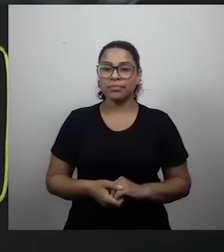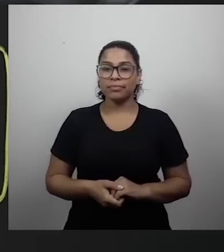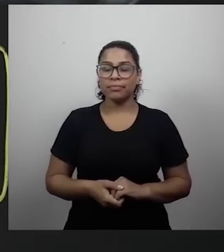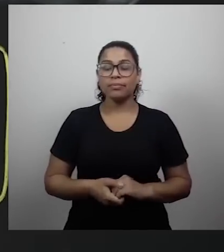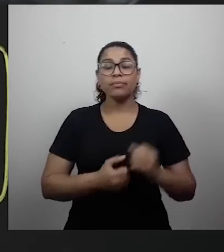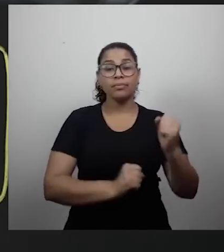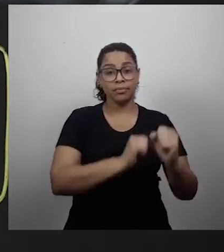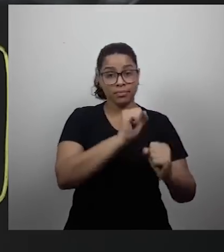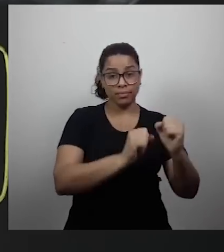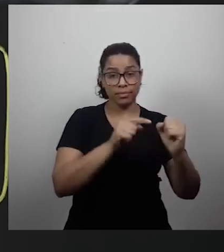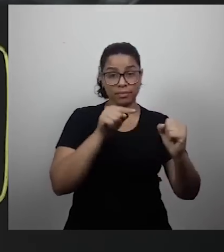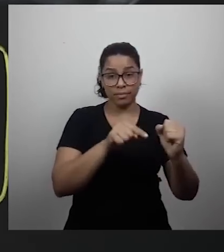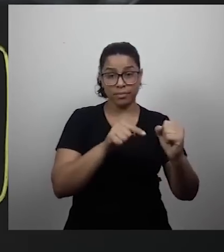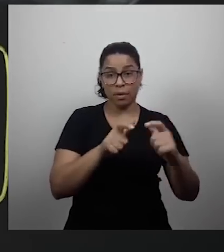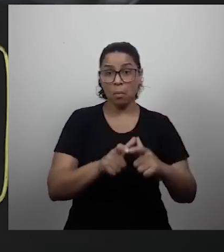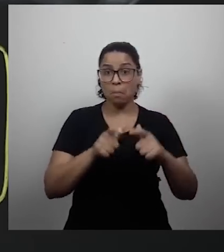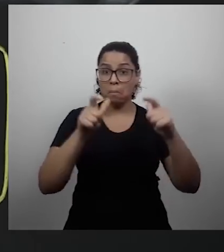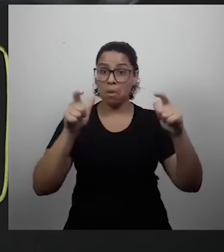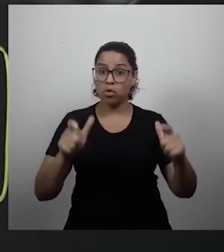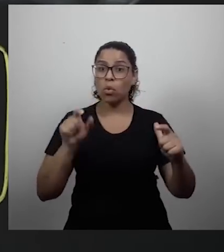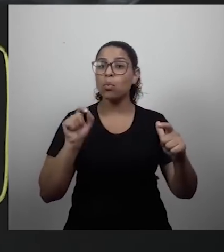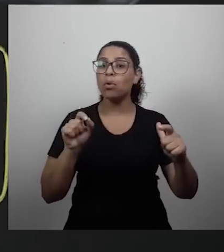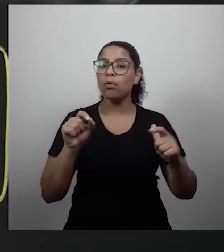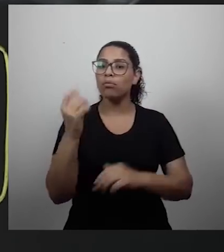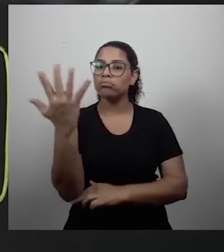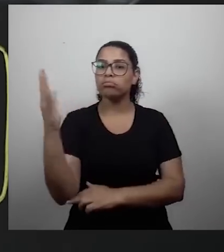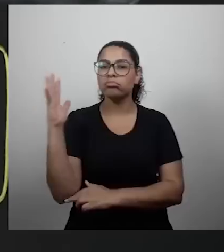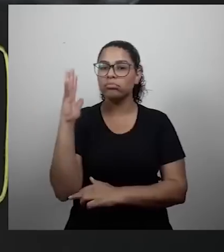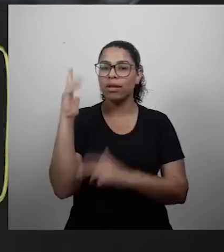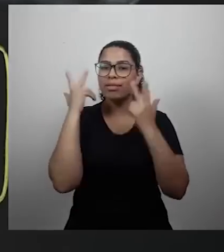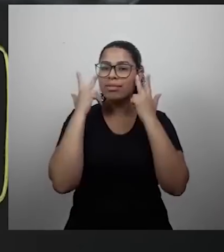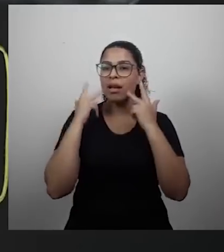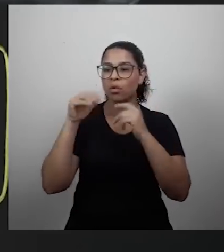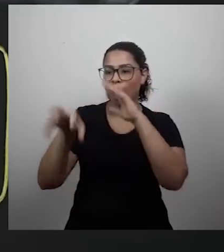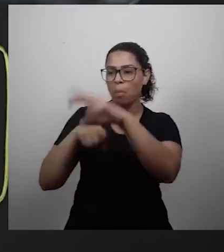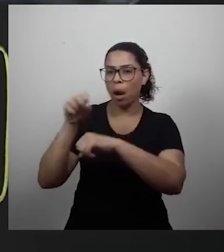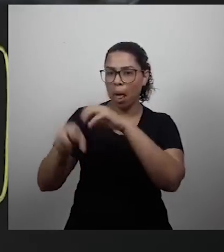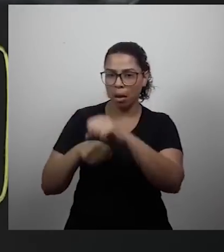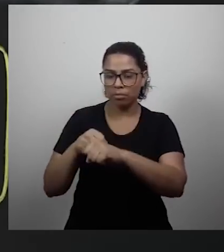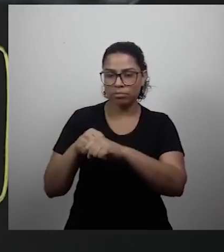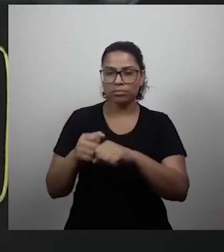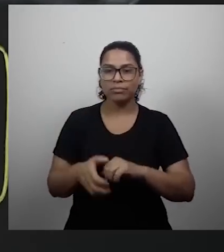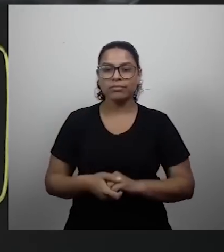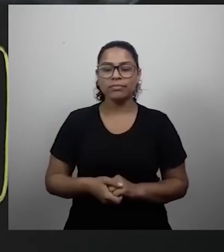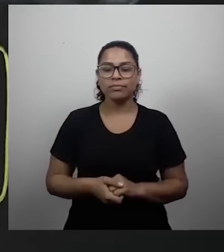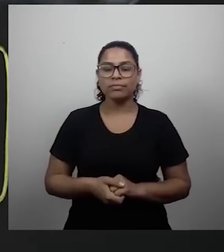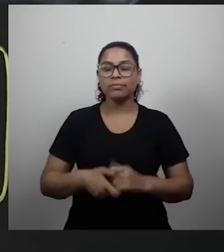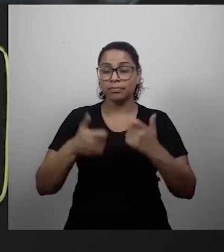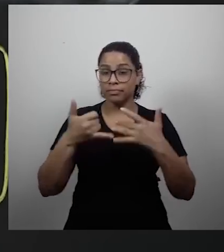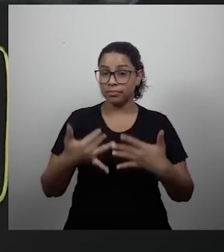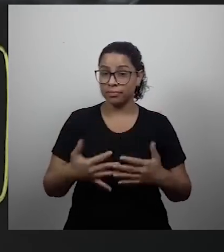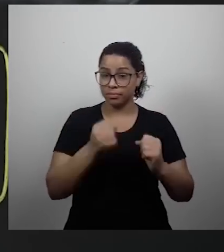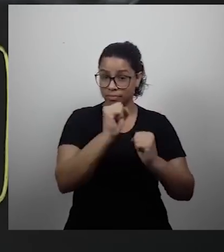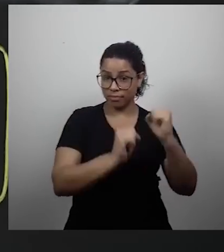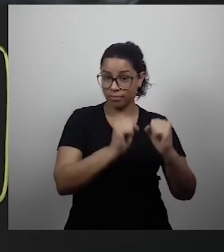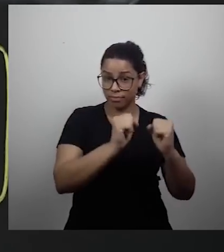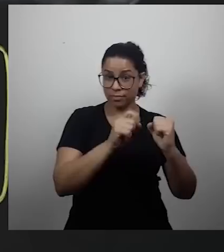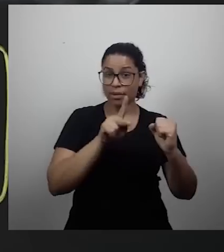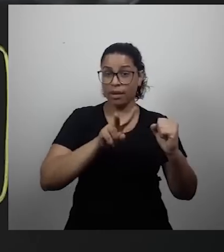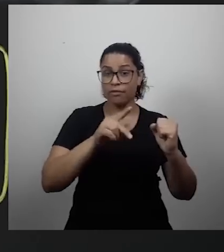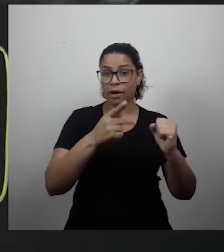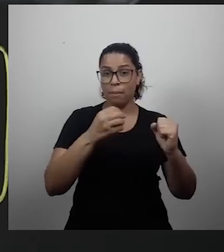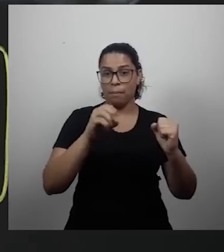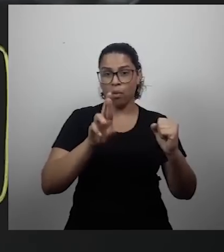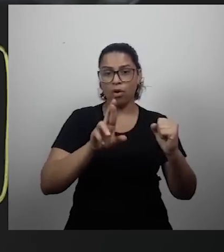máquinas levou a um aumento da exploração dos recursos naturais. Eu contei para você que a máquina a vapor ela